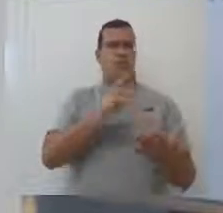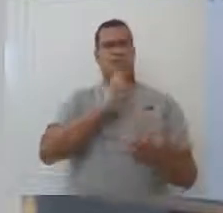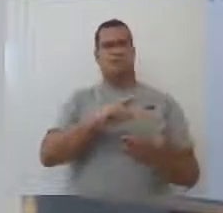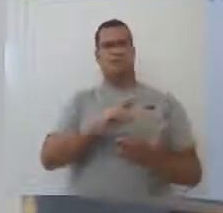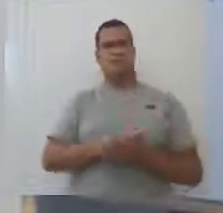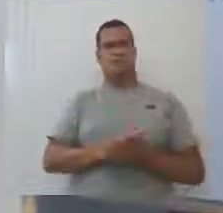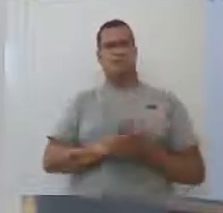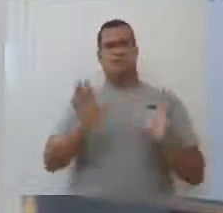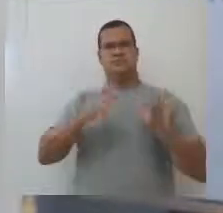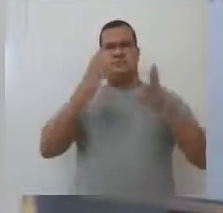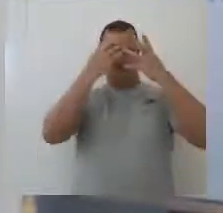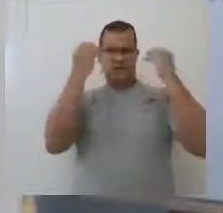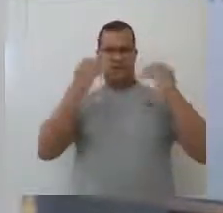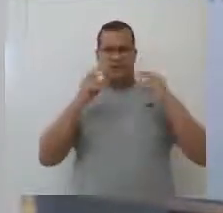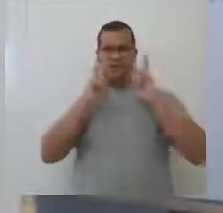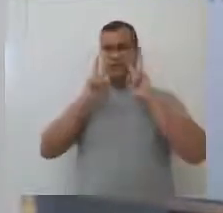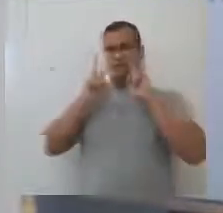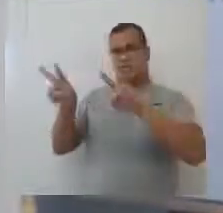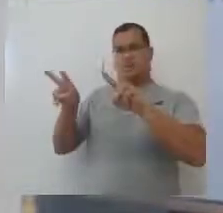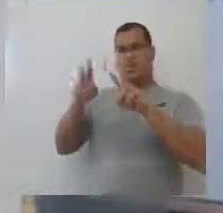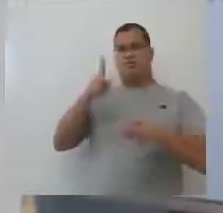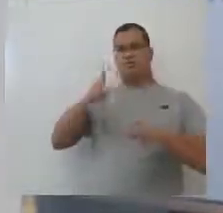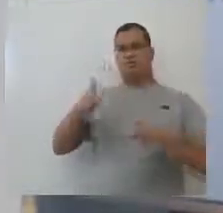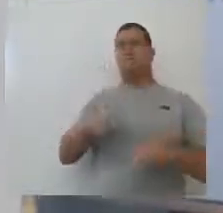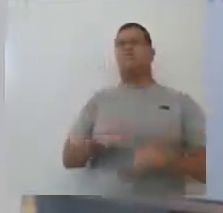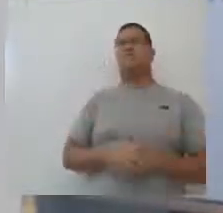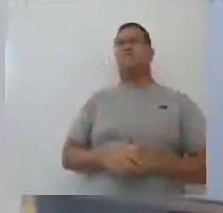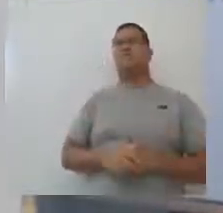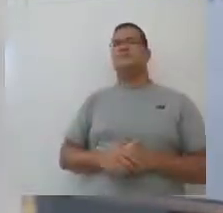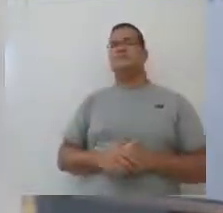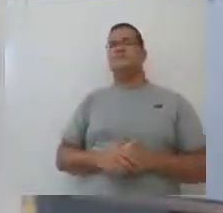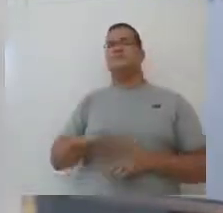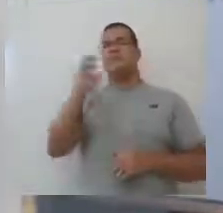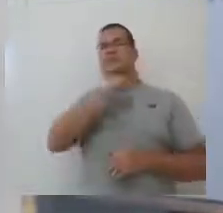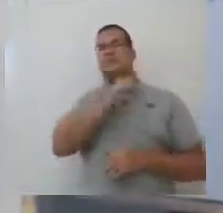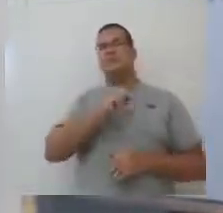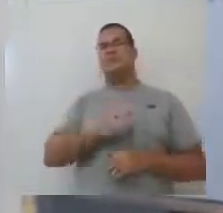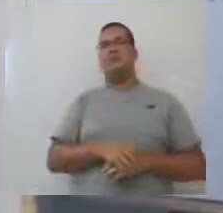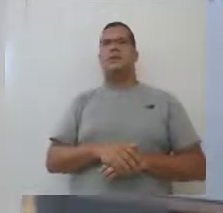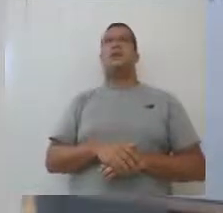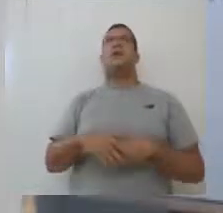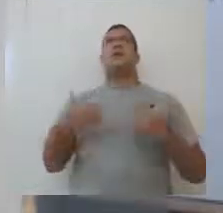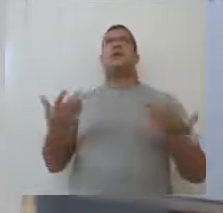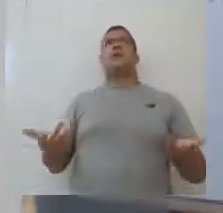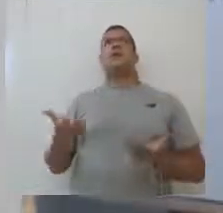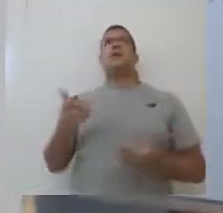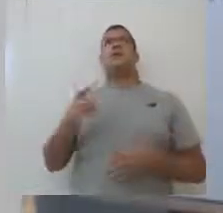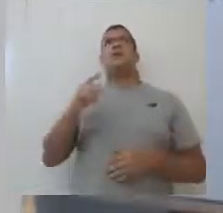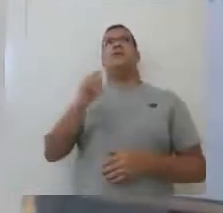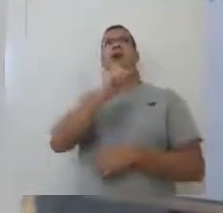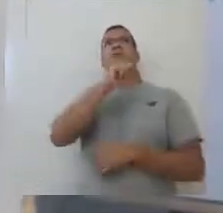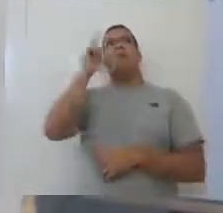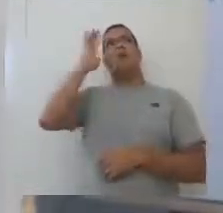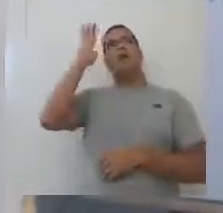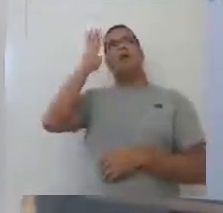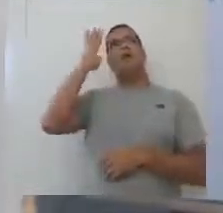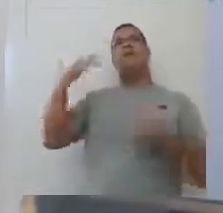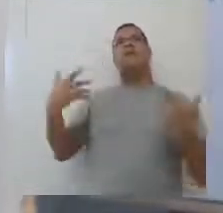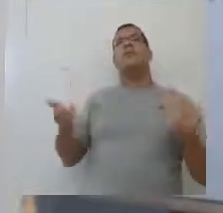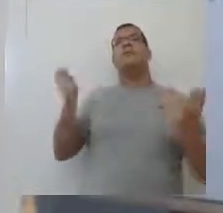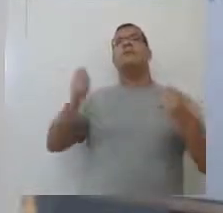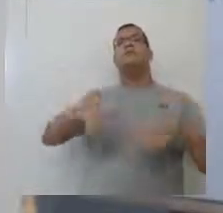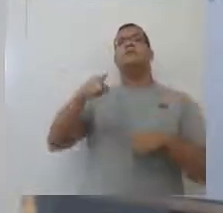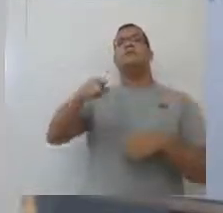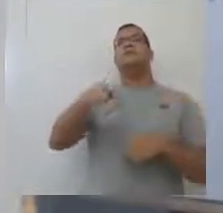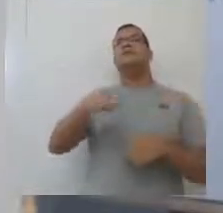mim, esquece o caderno, olha pra mim, sou mais bonito que tem o caderno. Olha pra cá. Ele vai rápido. Aí ele diz assim, qual a possibilidade desse filho ser híbrido?